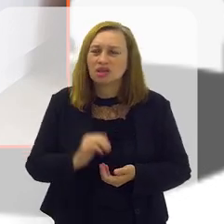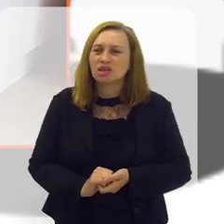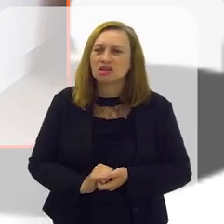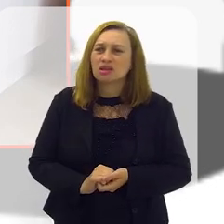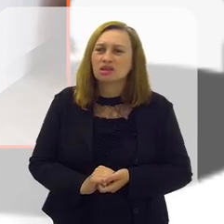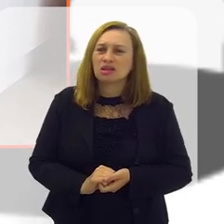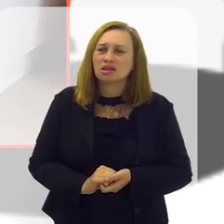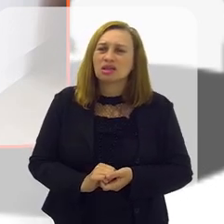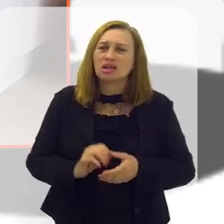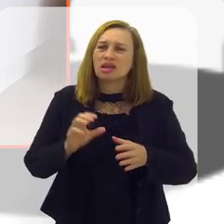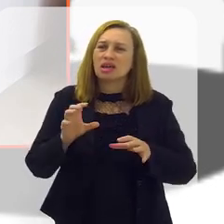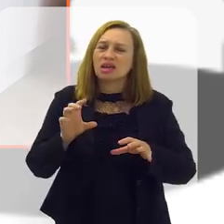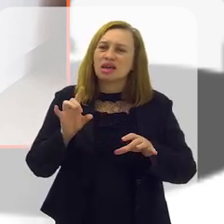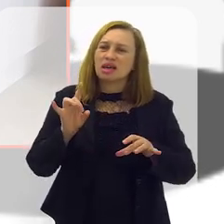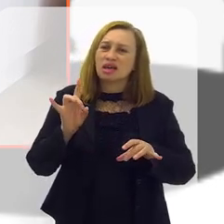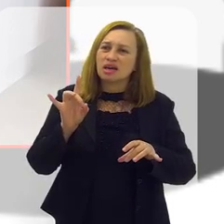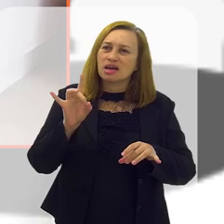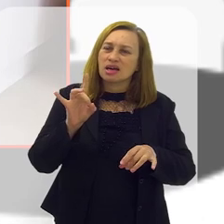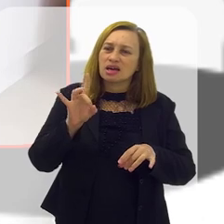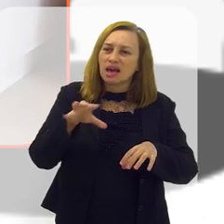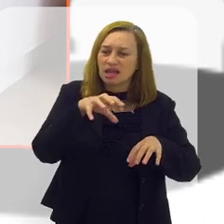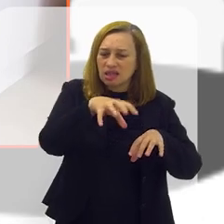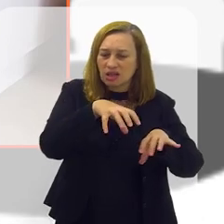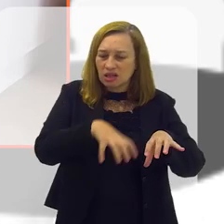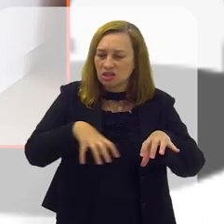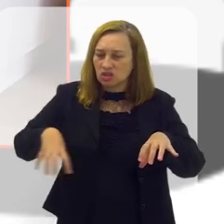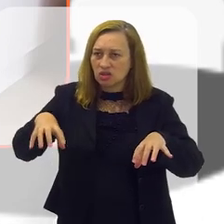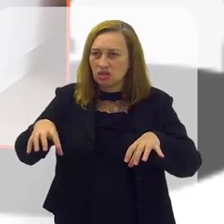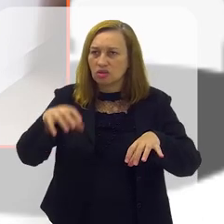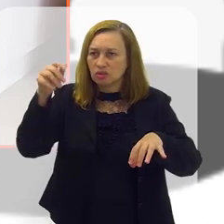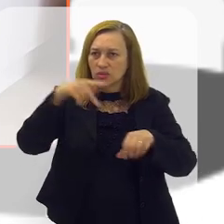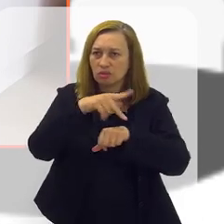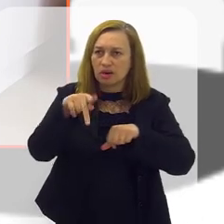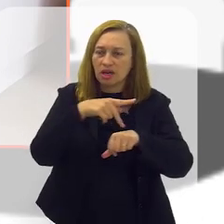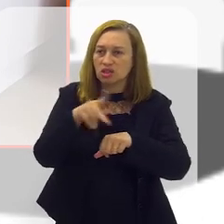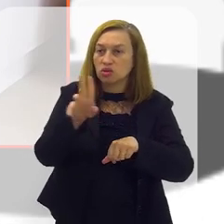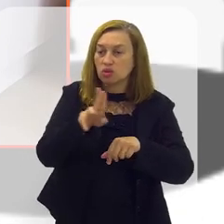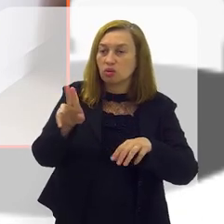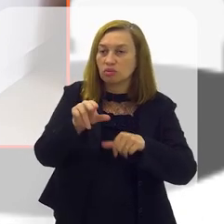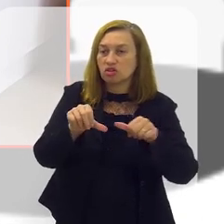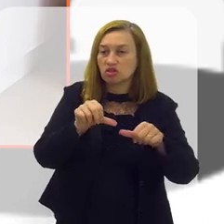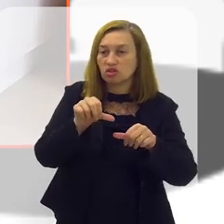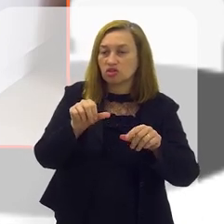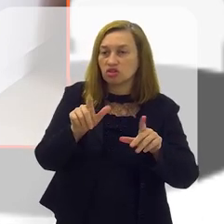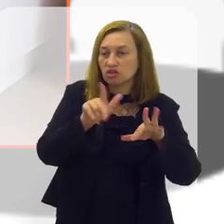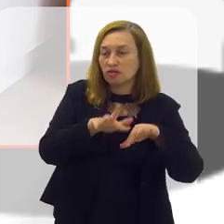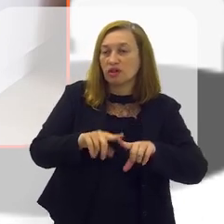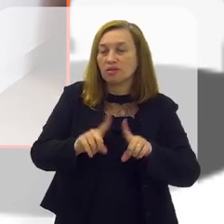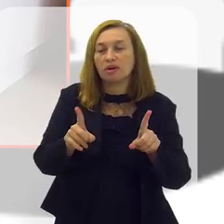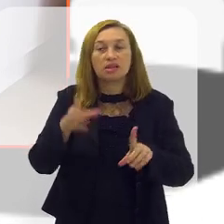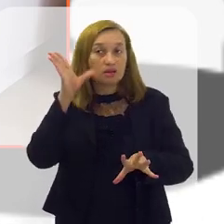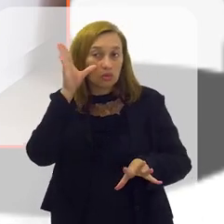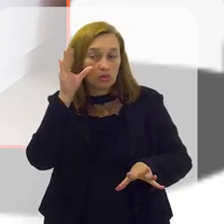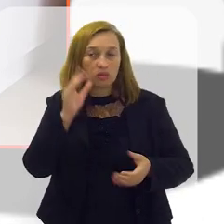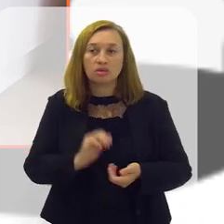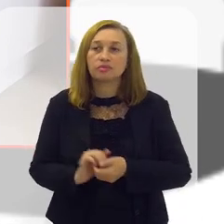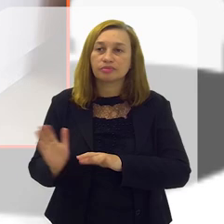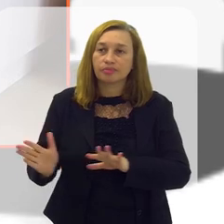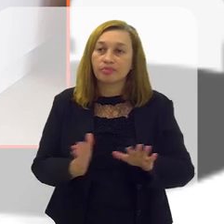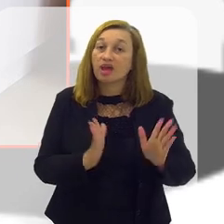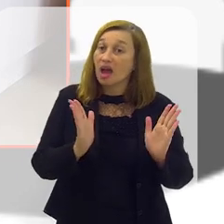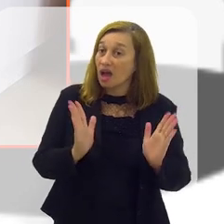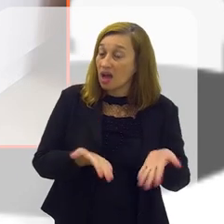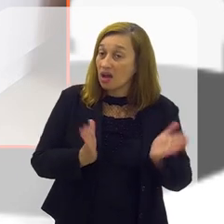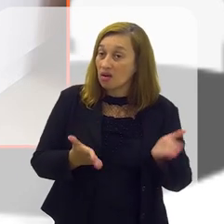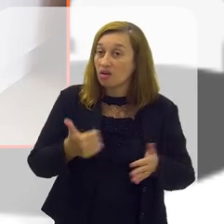Cada região do nosso país nomeia de um jeito, sabe? Isso é bem curioso, mas é bem por aí mesmo.